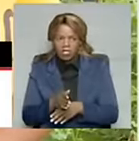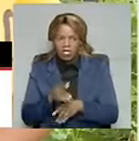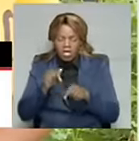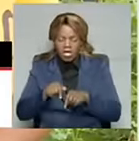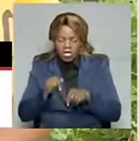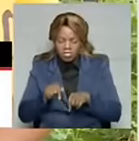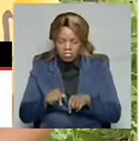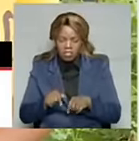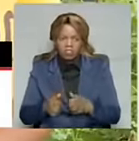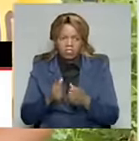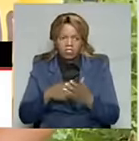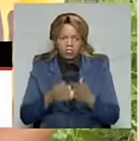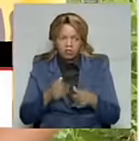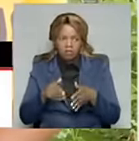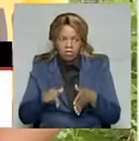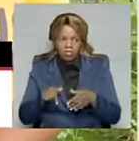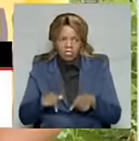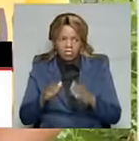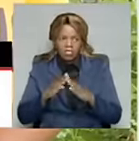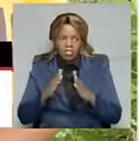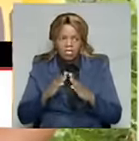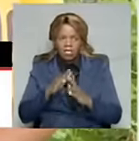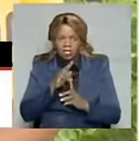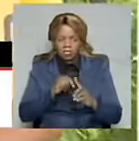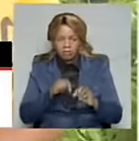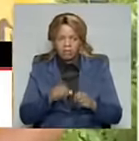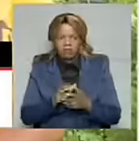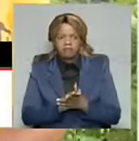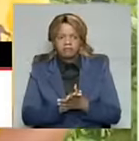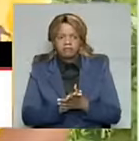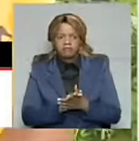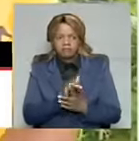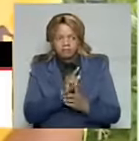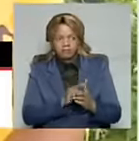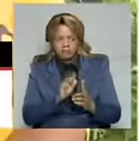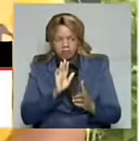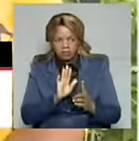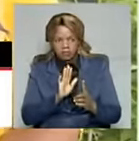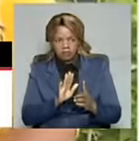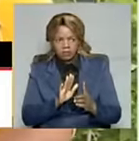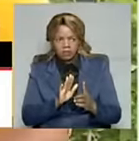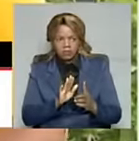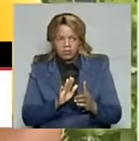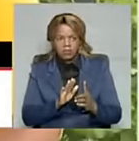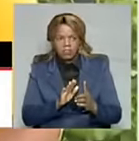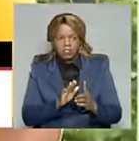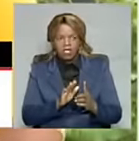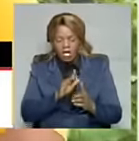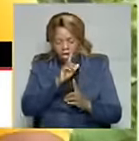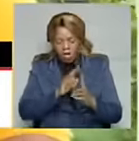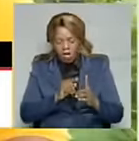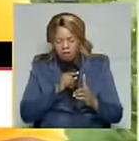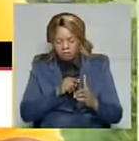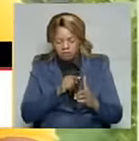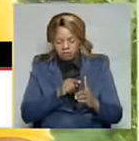na residência oficial do Justino Handanga? Não, de momento, como trata-se de um ícone da música de grande